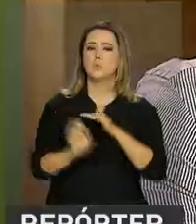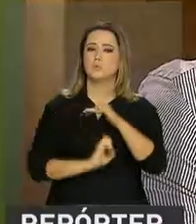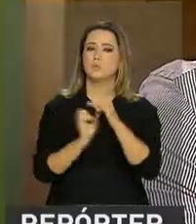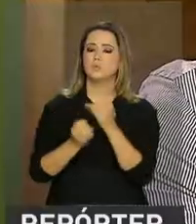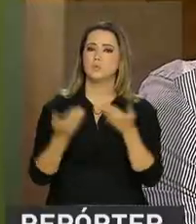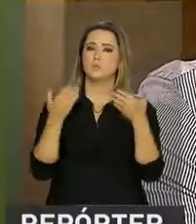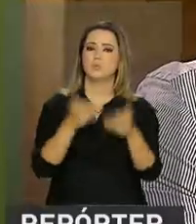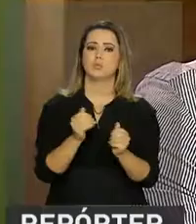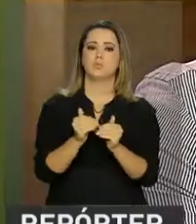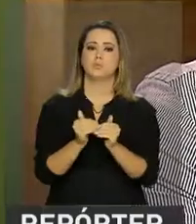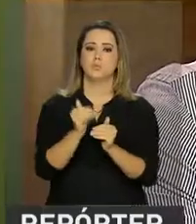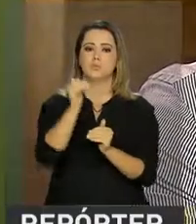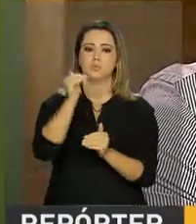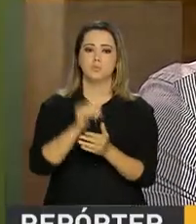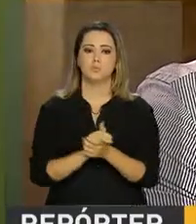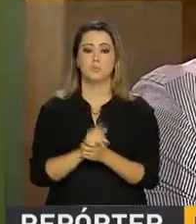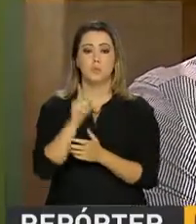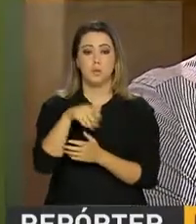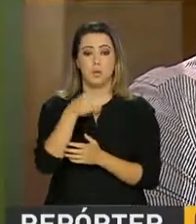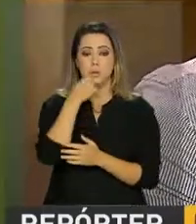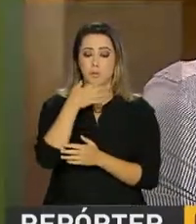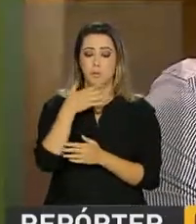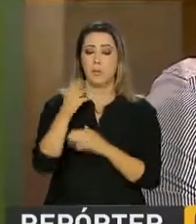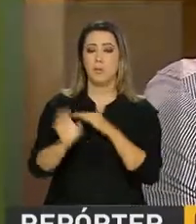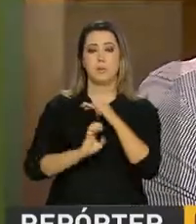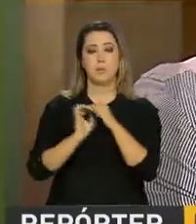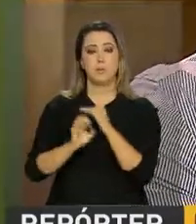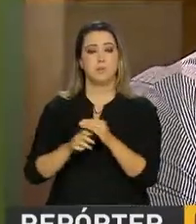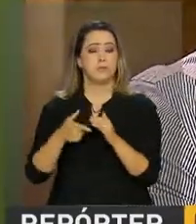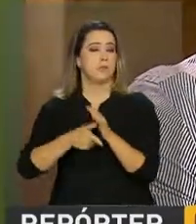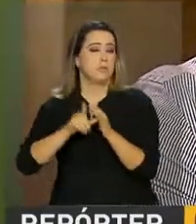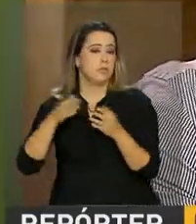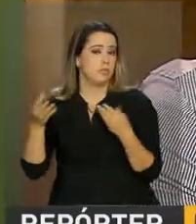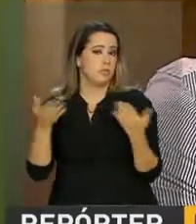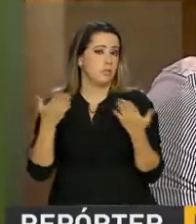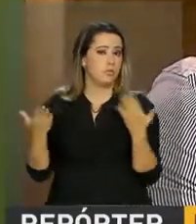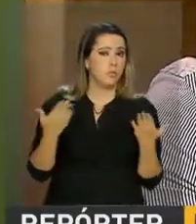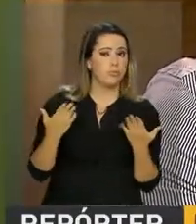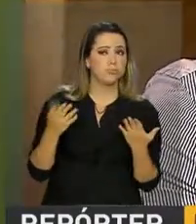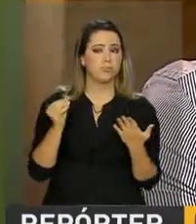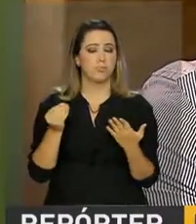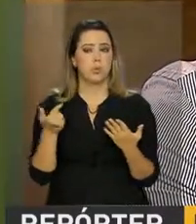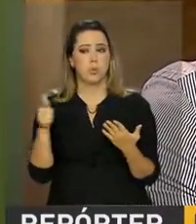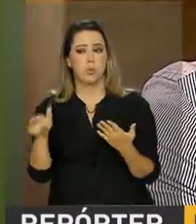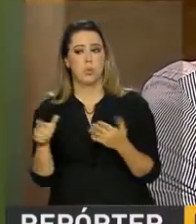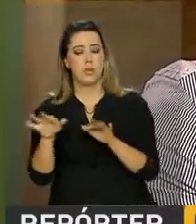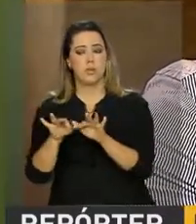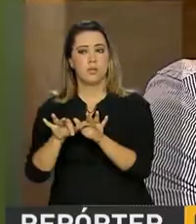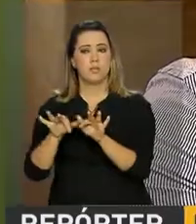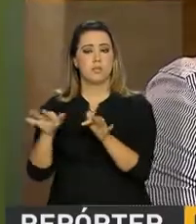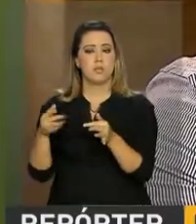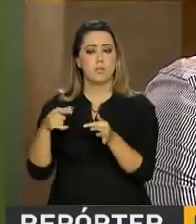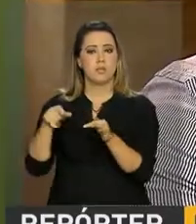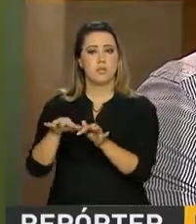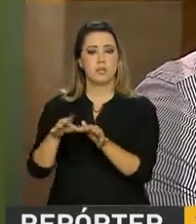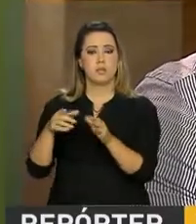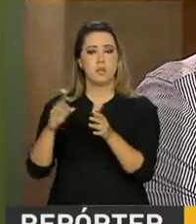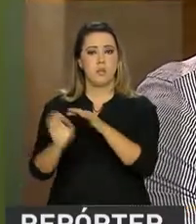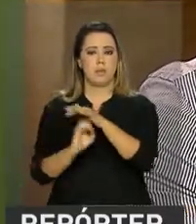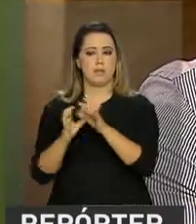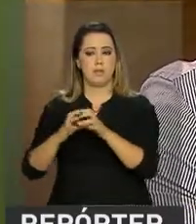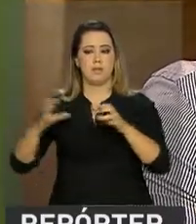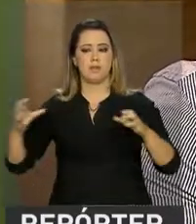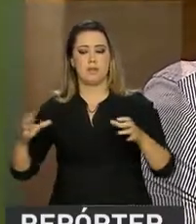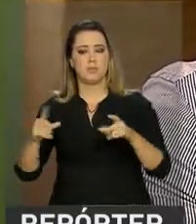é um benefício para aquelas empresas que não tinham uma identidade elas não eram consideradas empresas grandes